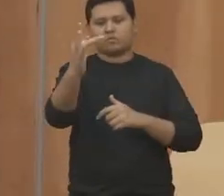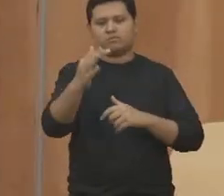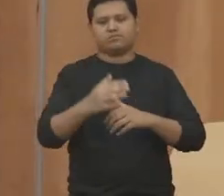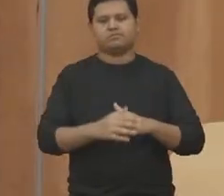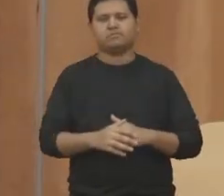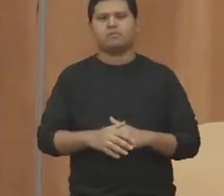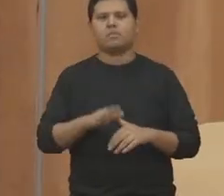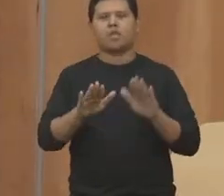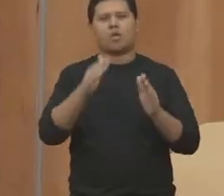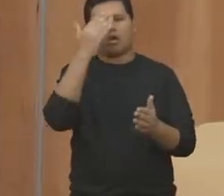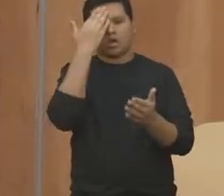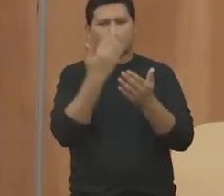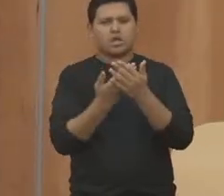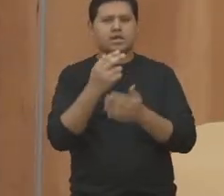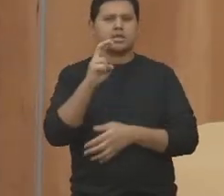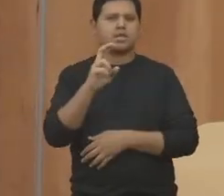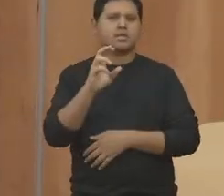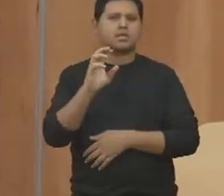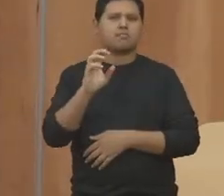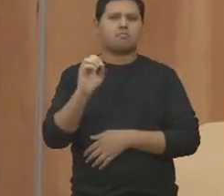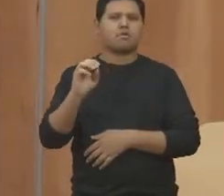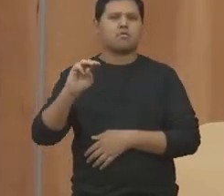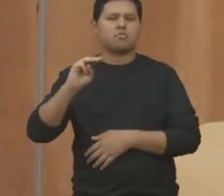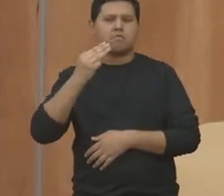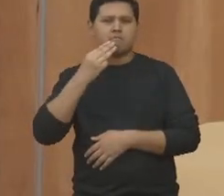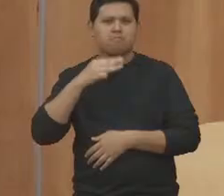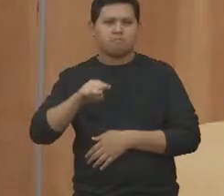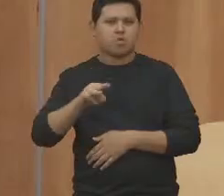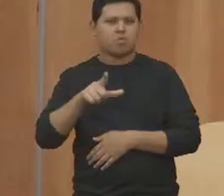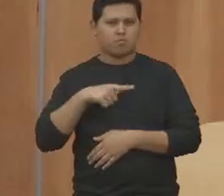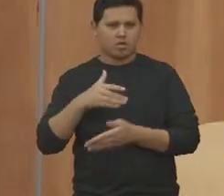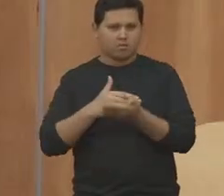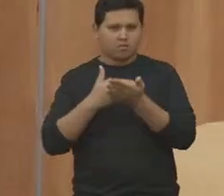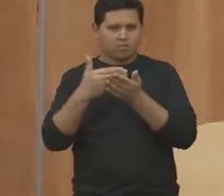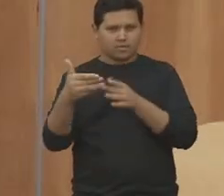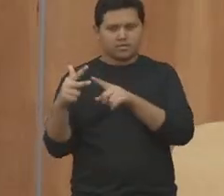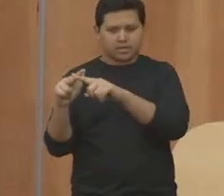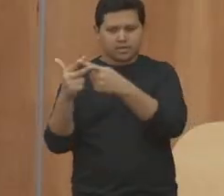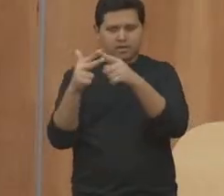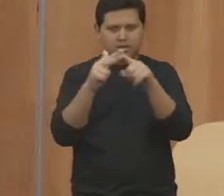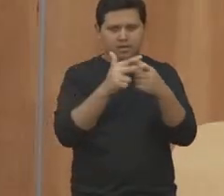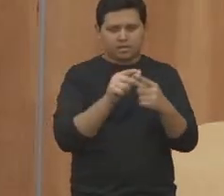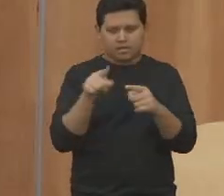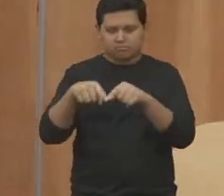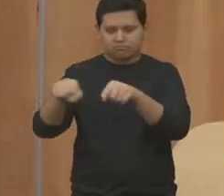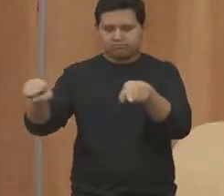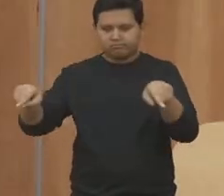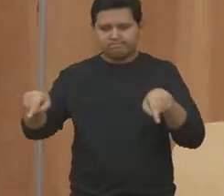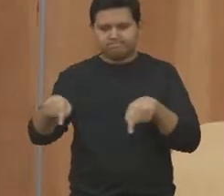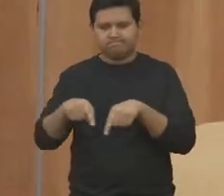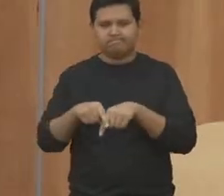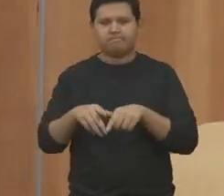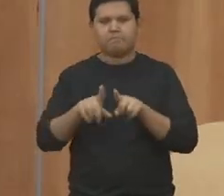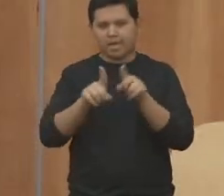que em torno de 500 mil para a revitalização desses espaços, mas eu vou checar com mais